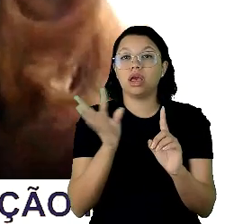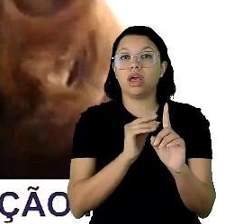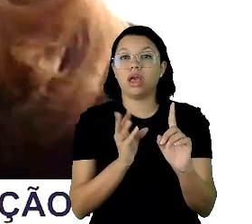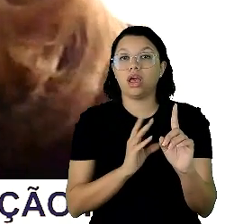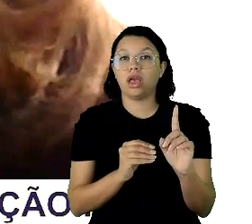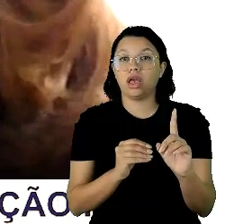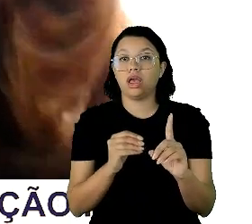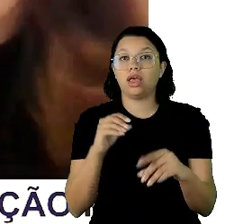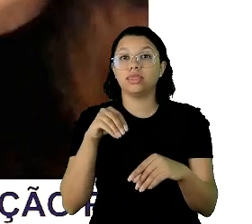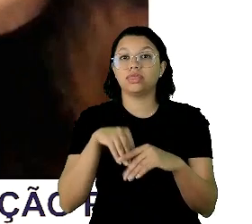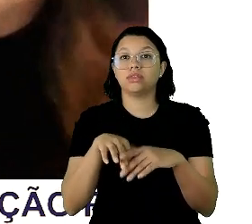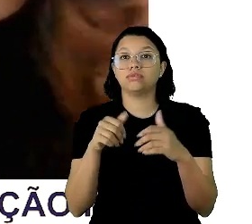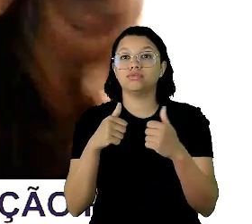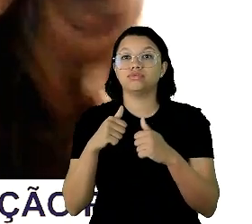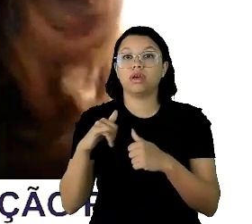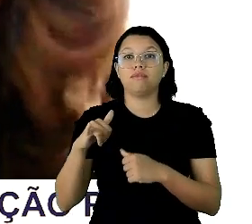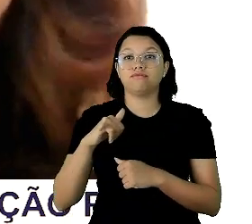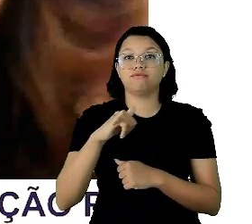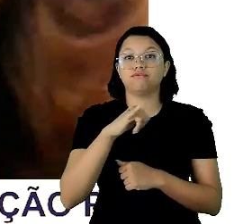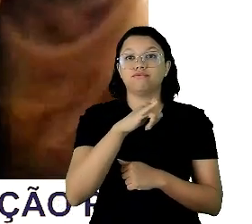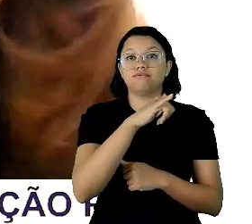né? Então